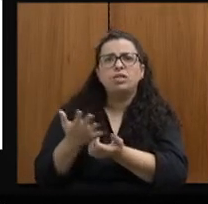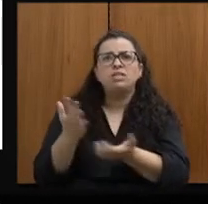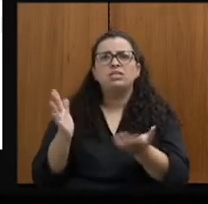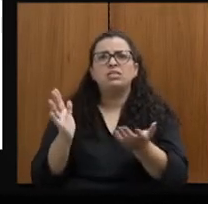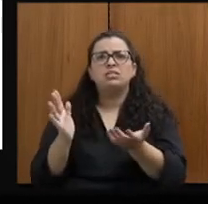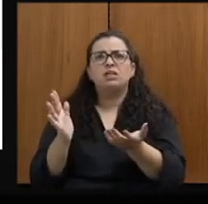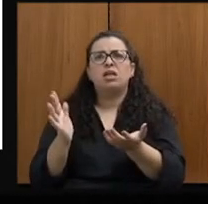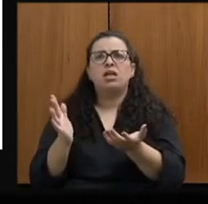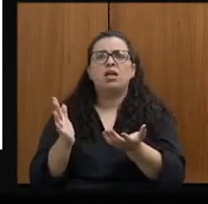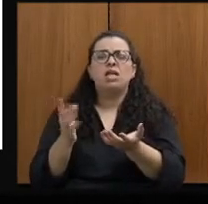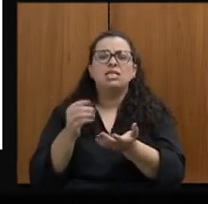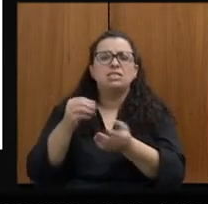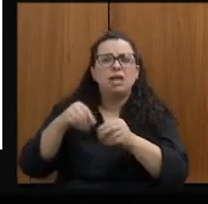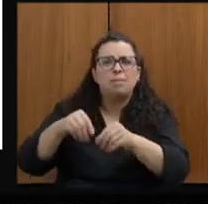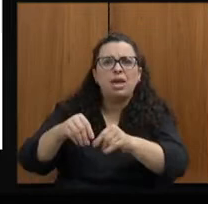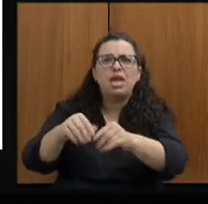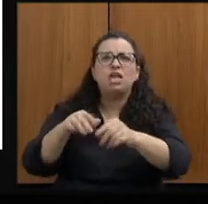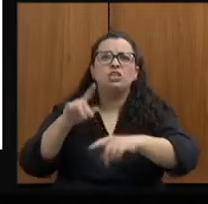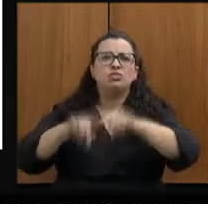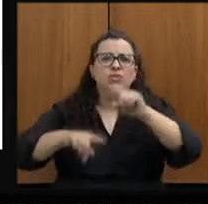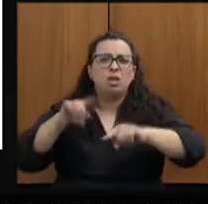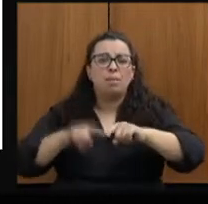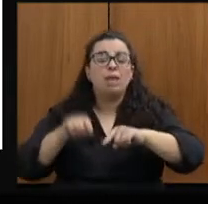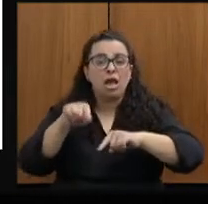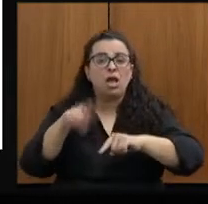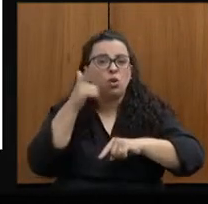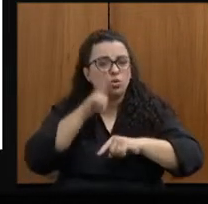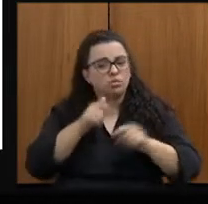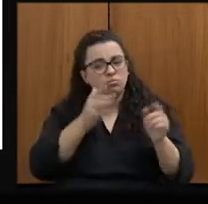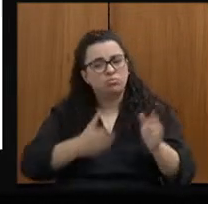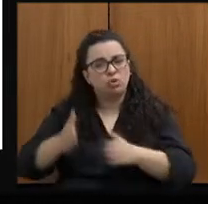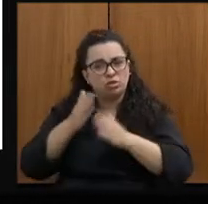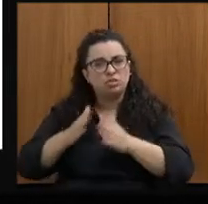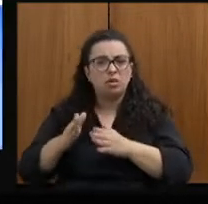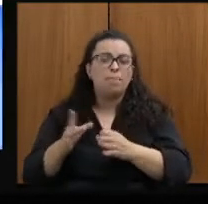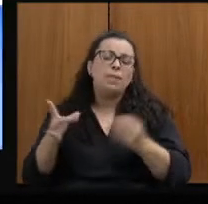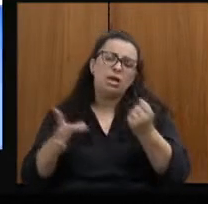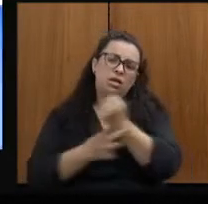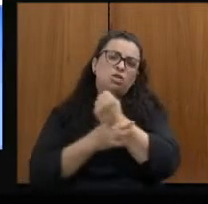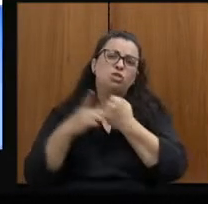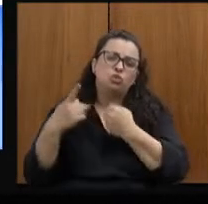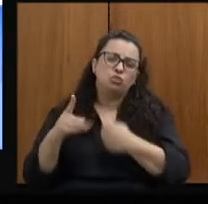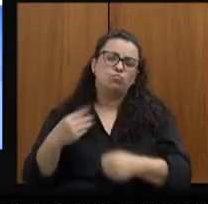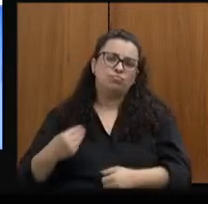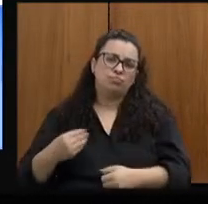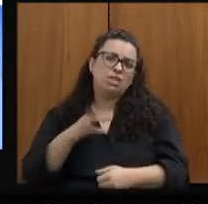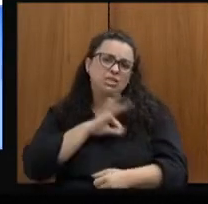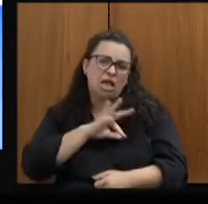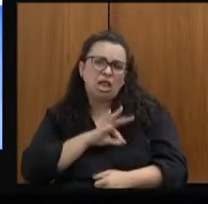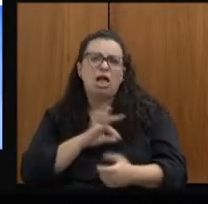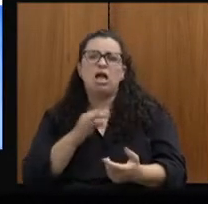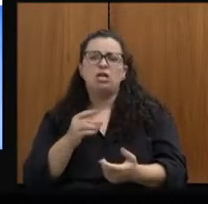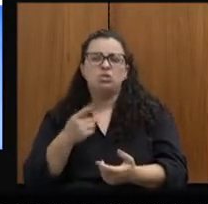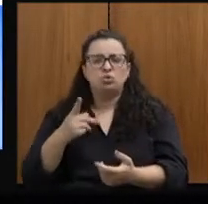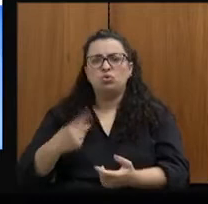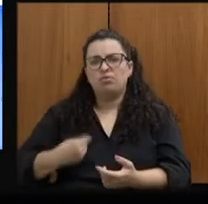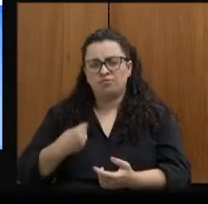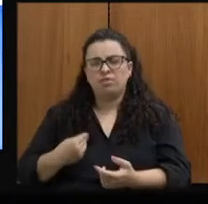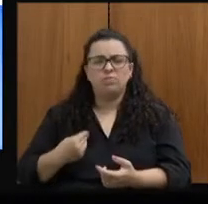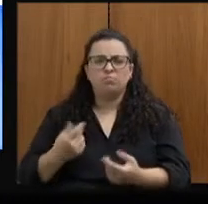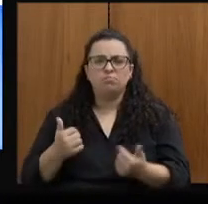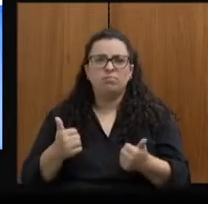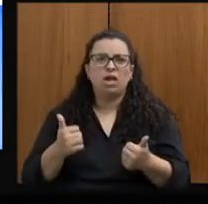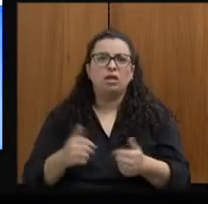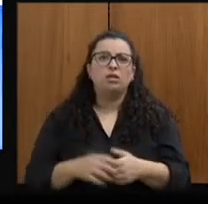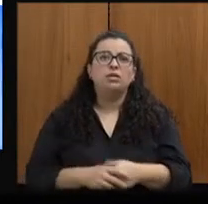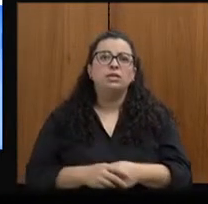eles começarem a produzir para o seu sustento. Por favor. No processo transição, a gente tem